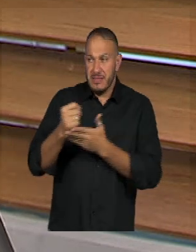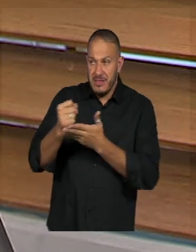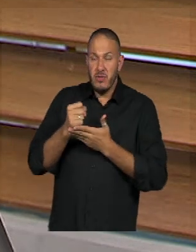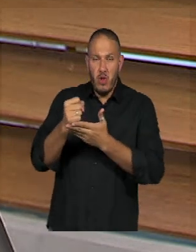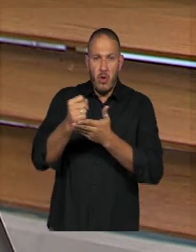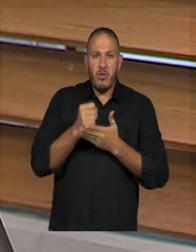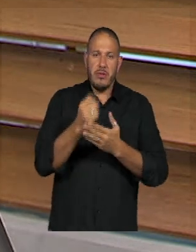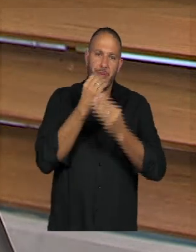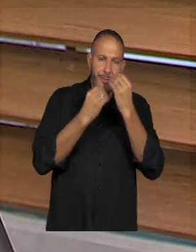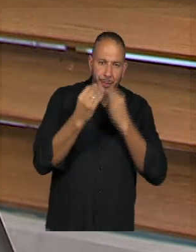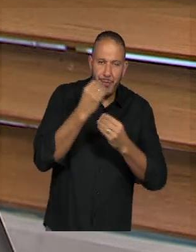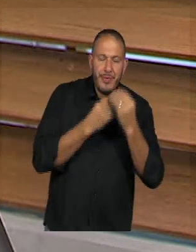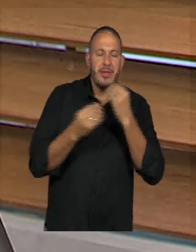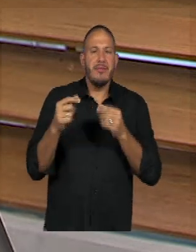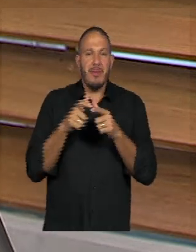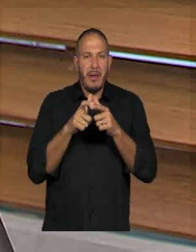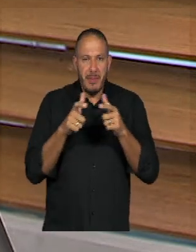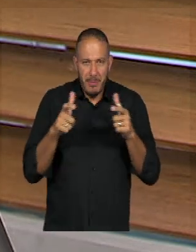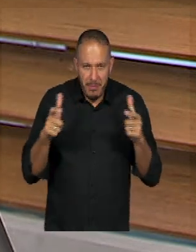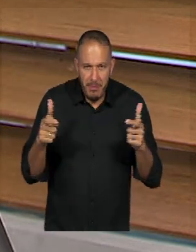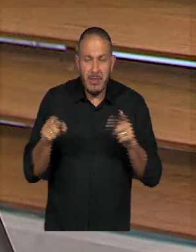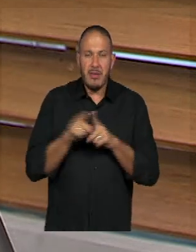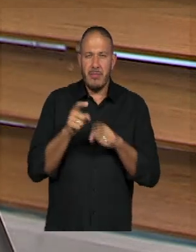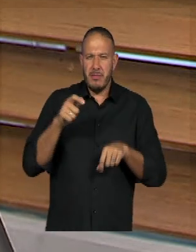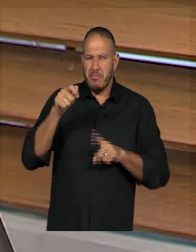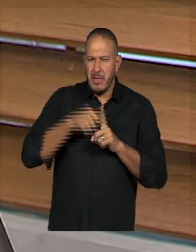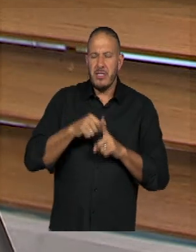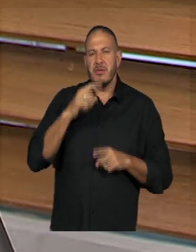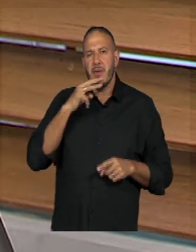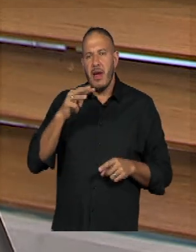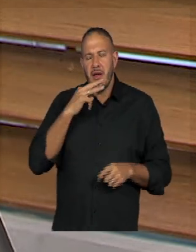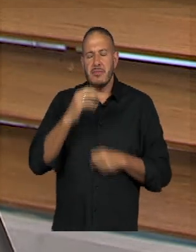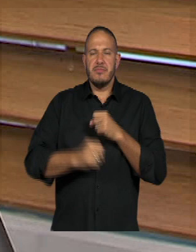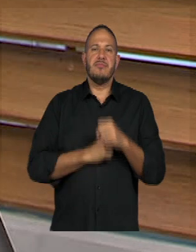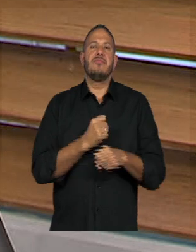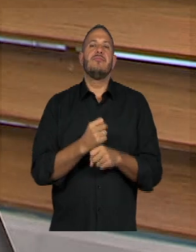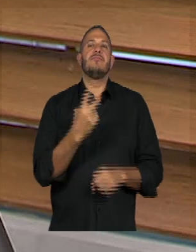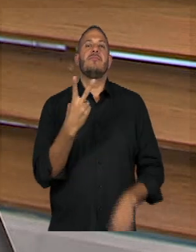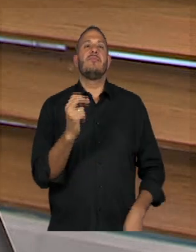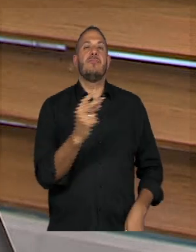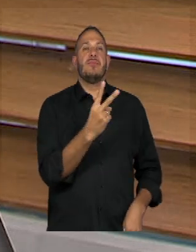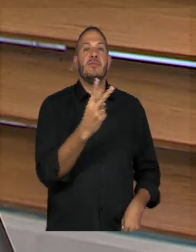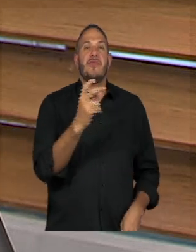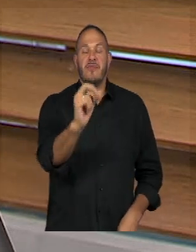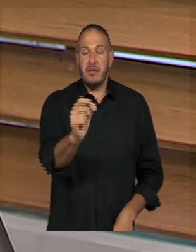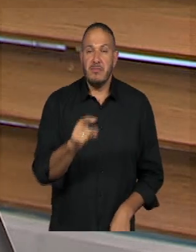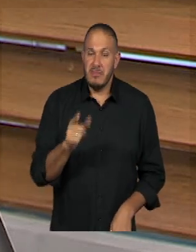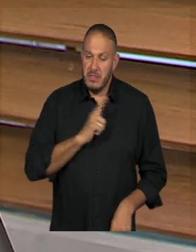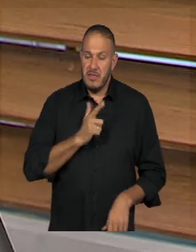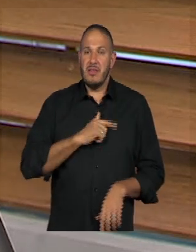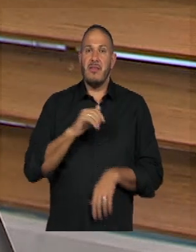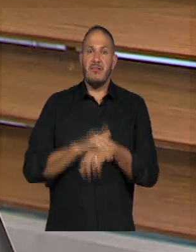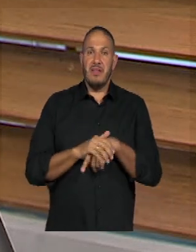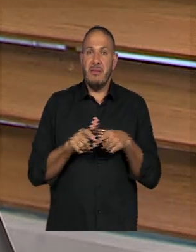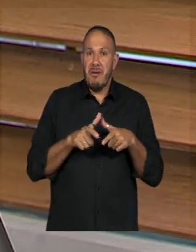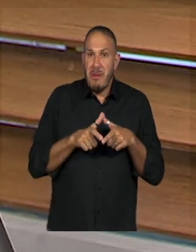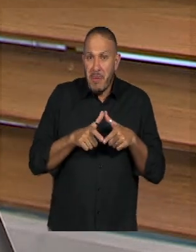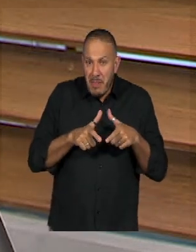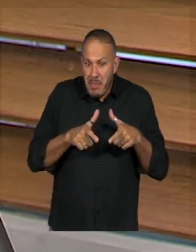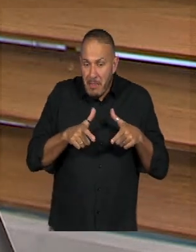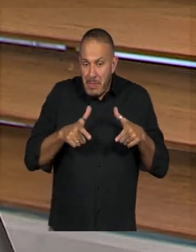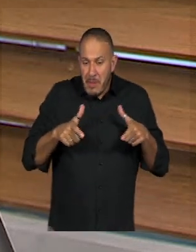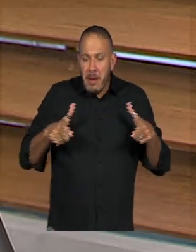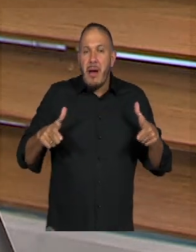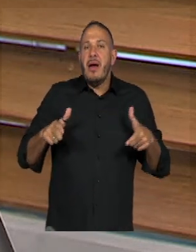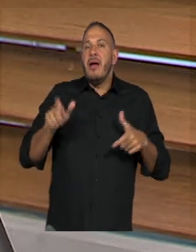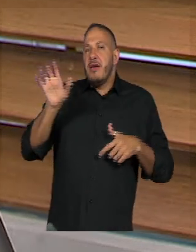entregadores foi a partir de março de 2020 que houve esse avanço desse tipo de profissional.